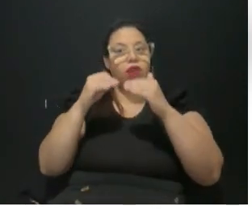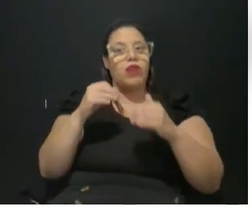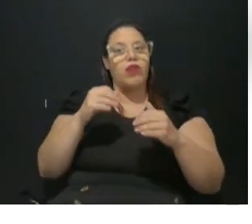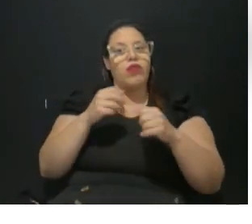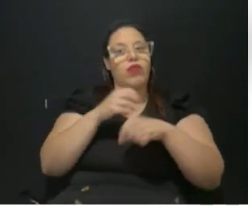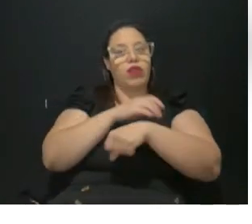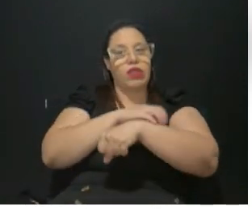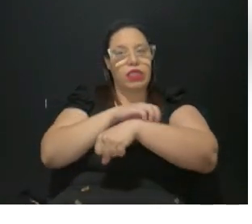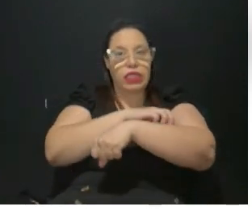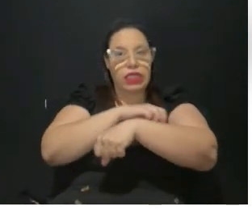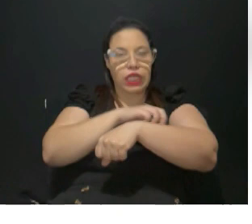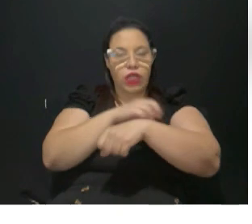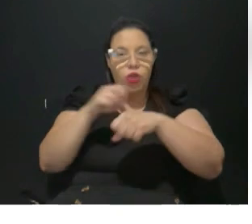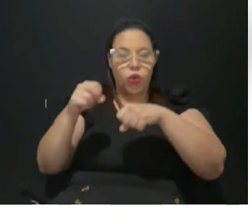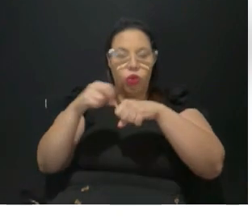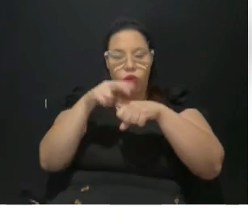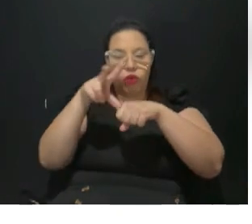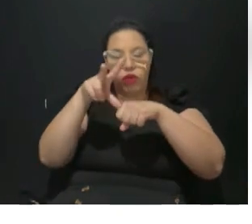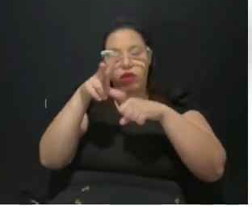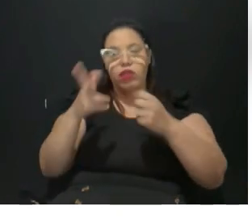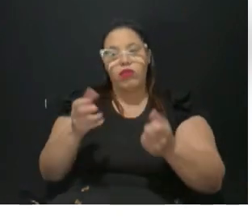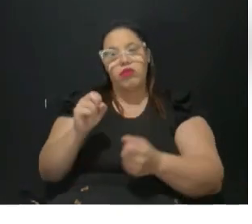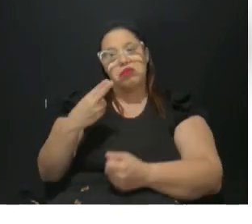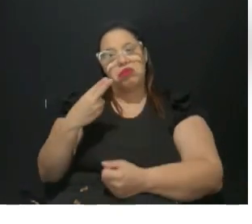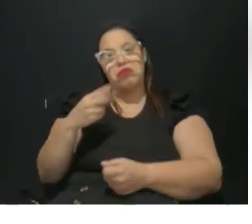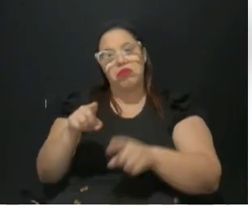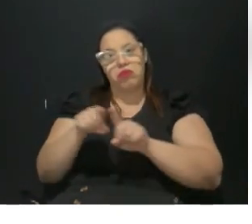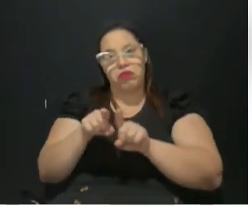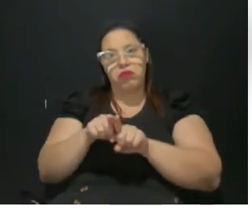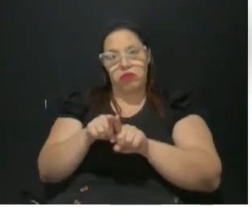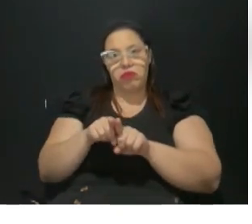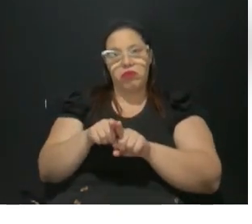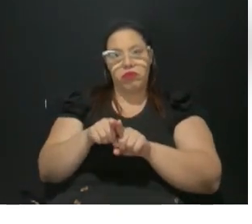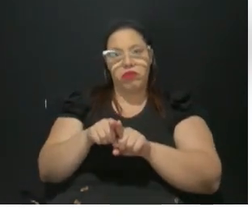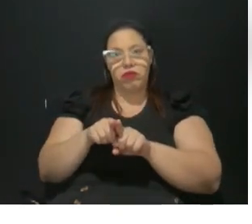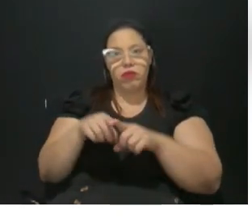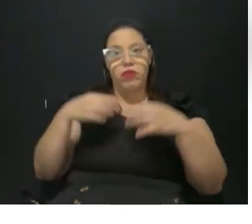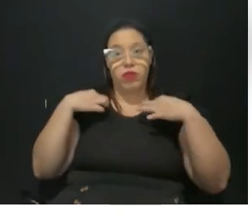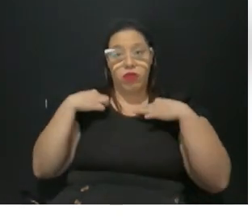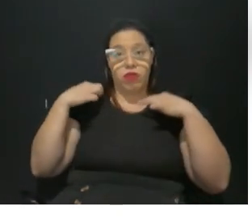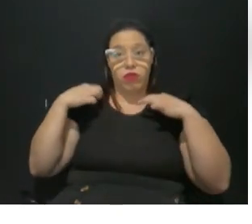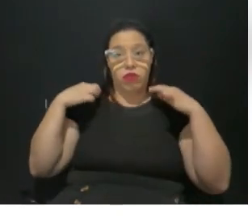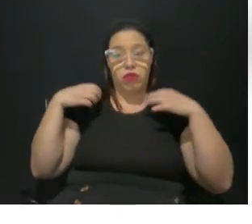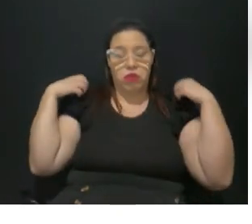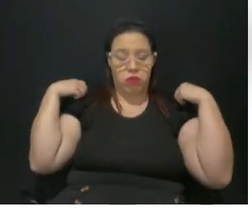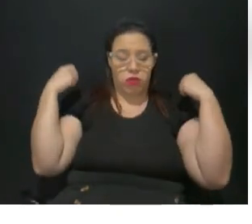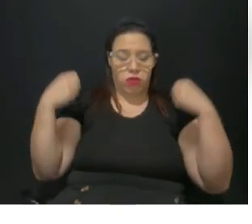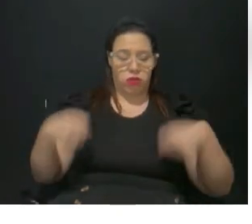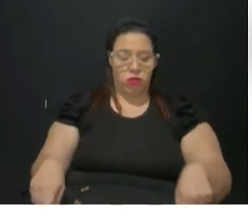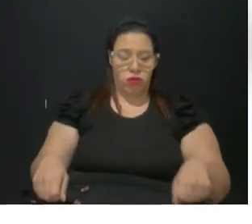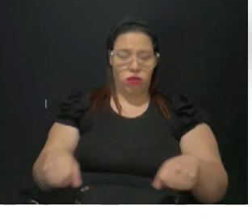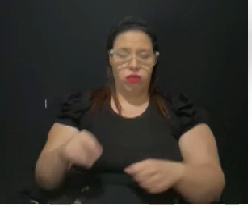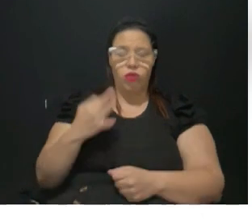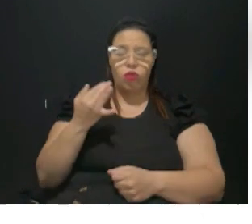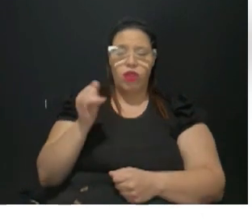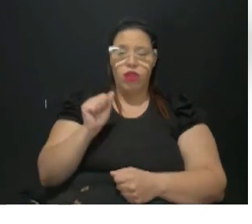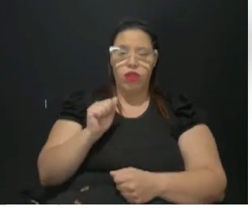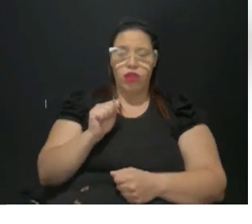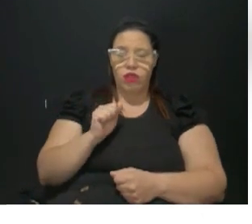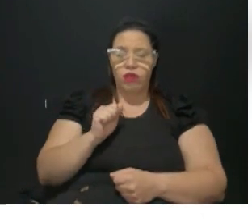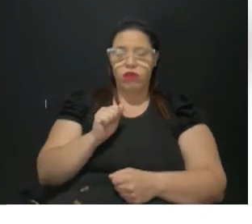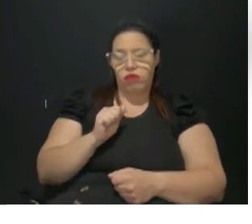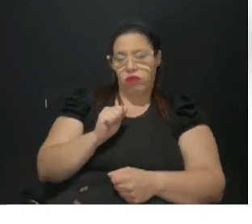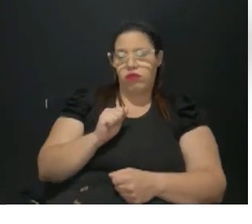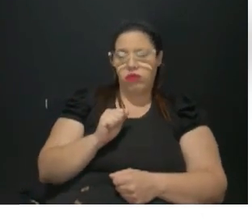já tem ali o vírus replicando, ou às vezes através de roupa, toalhas, que a